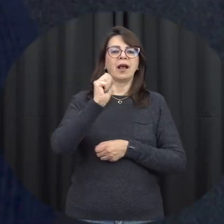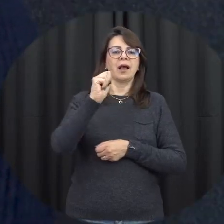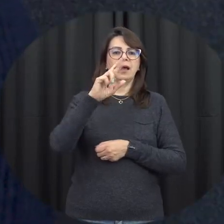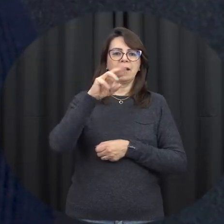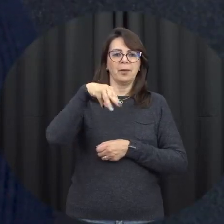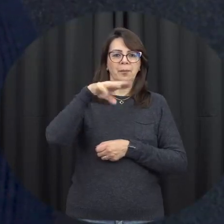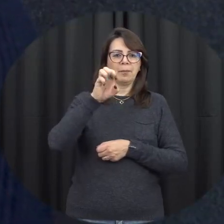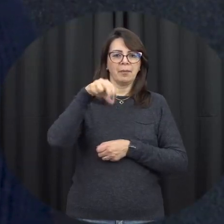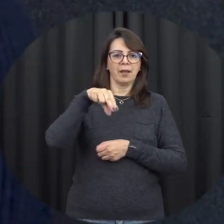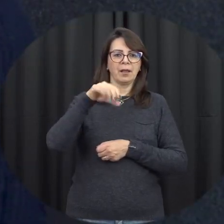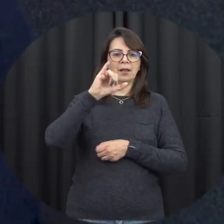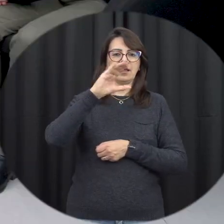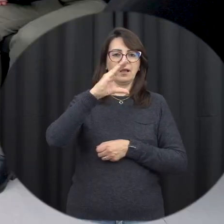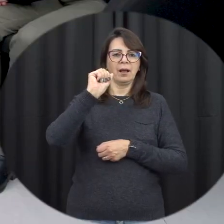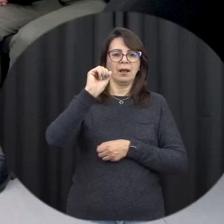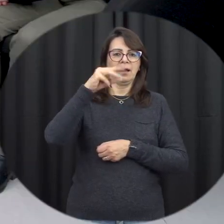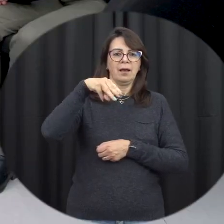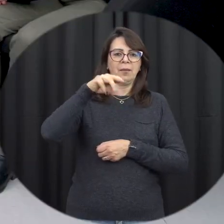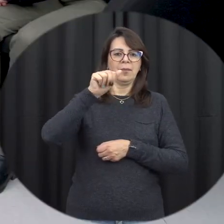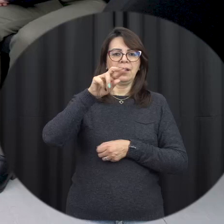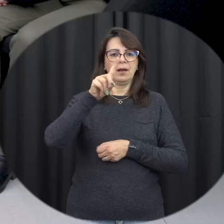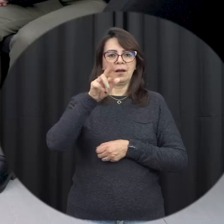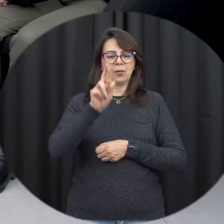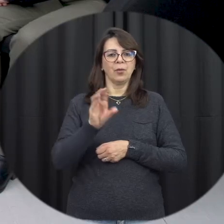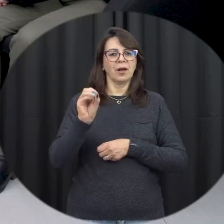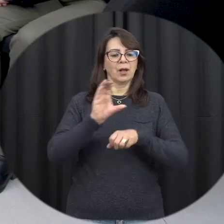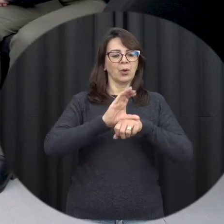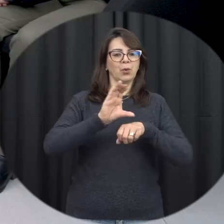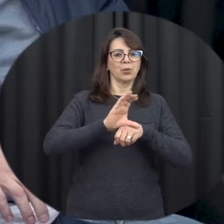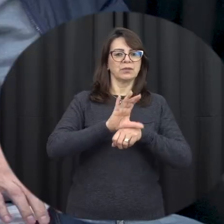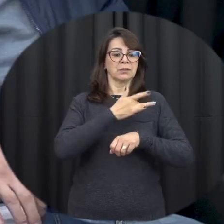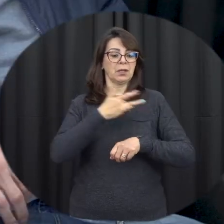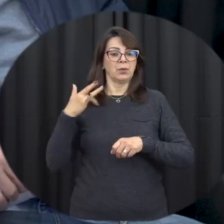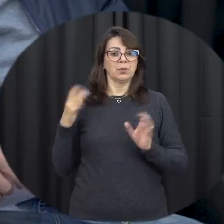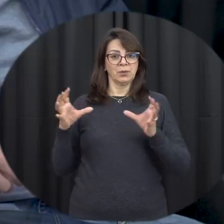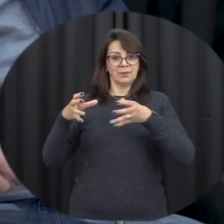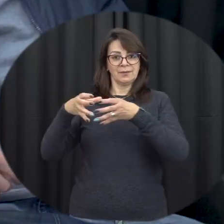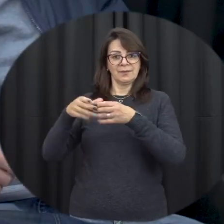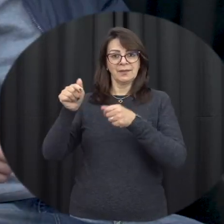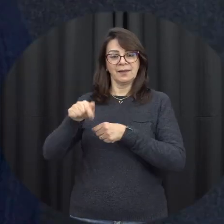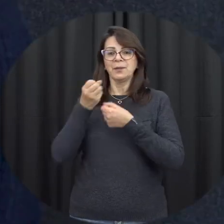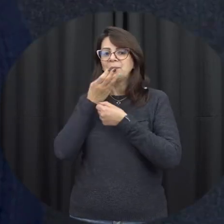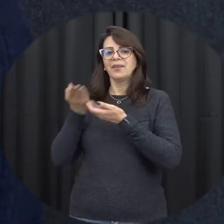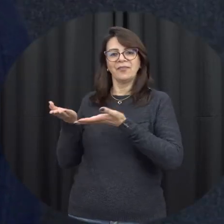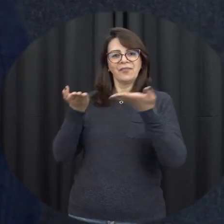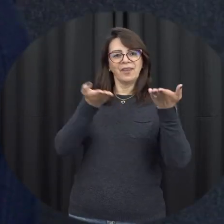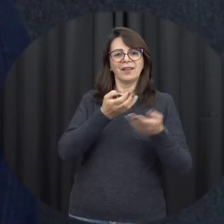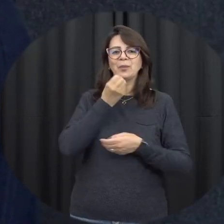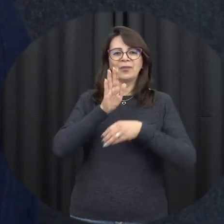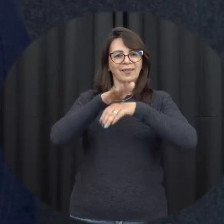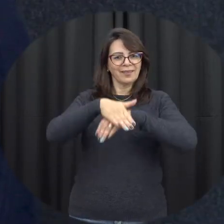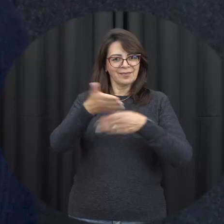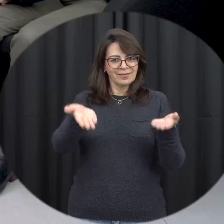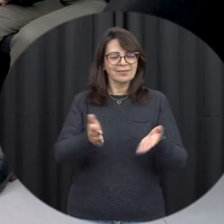doutora Carmen Justina Gamarra, do curso de Saúde Coletiva aqui da Unila. Professora, seja bem-vinda. Obrigada, boa